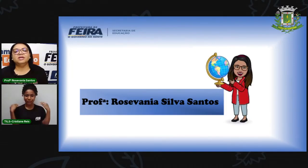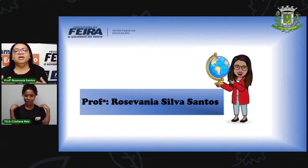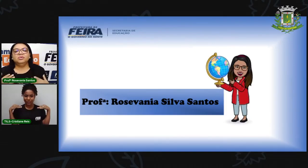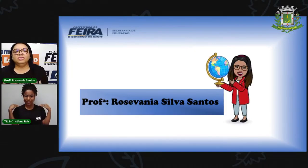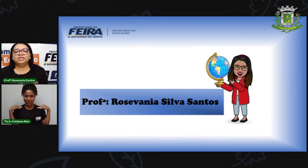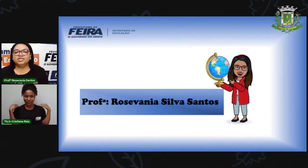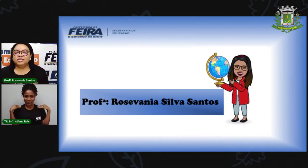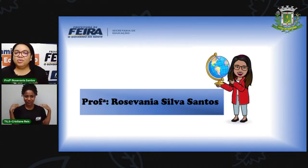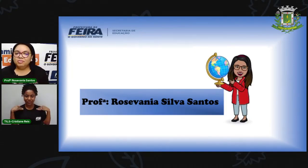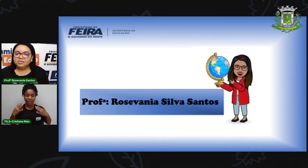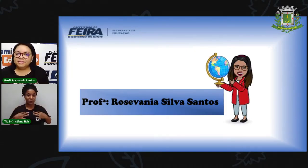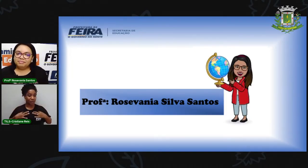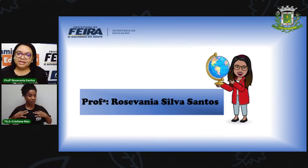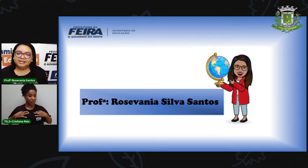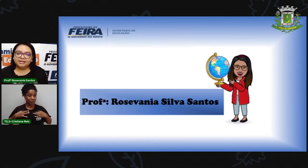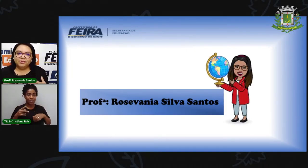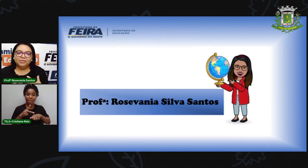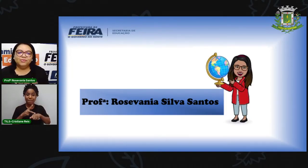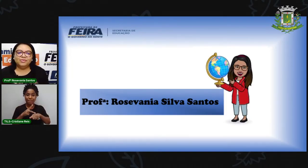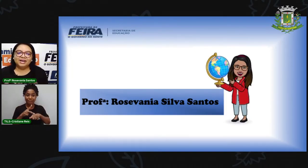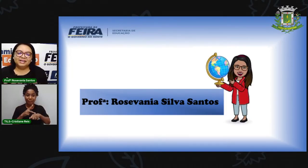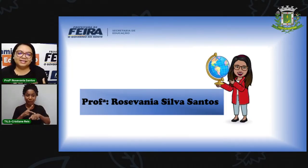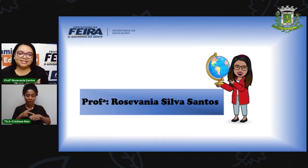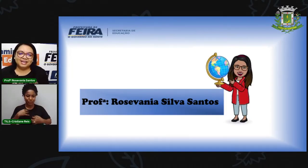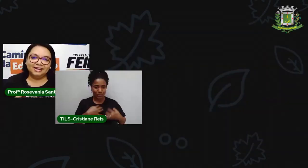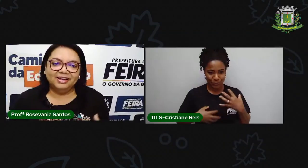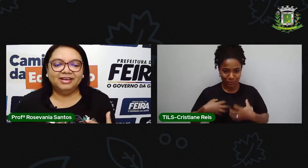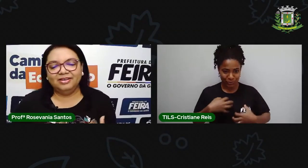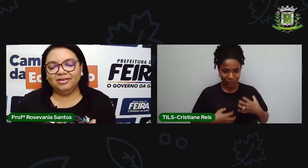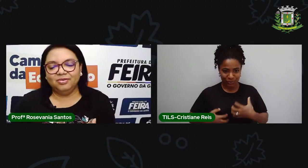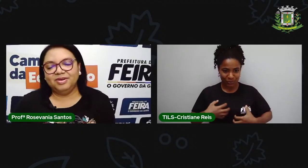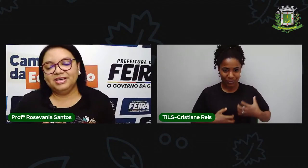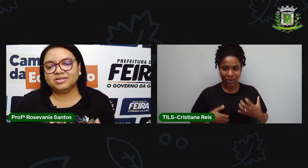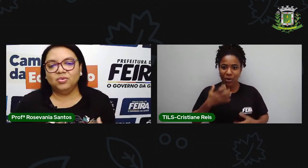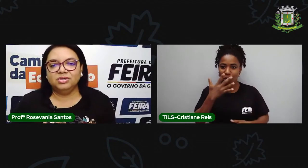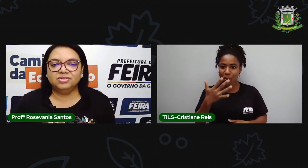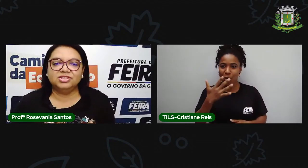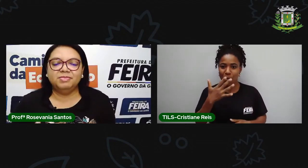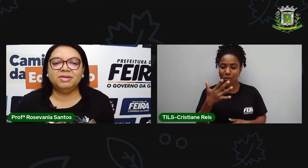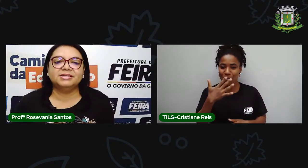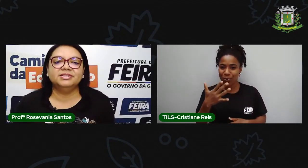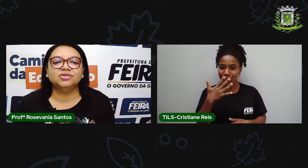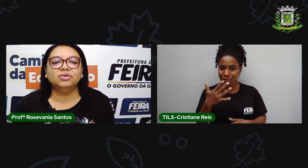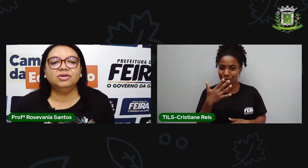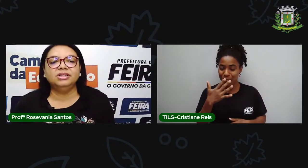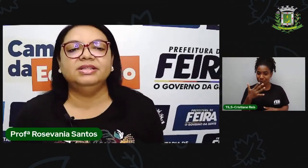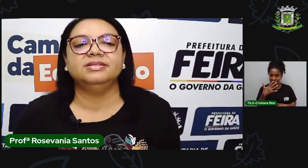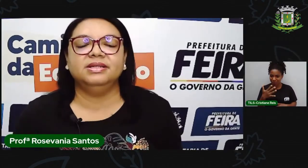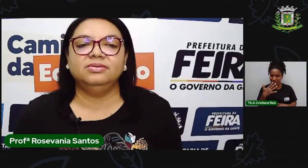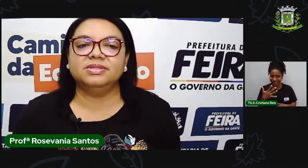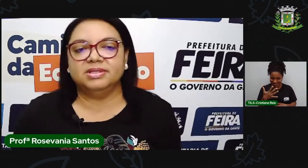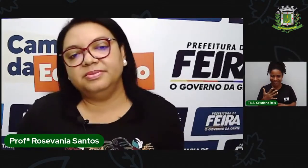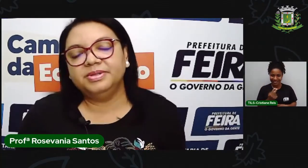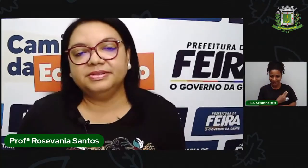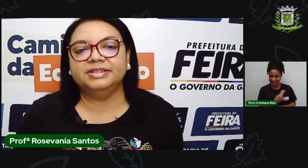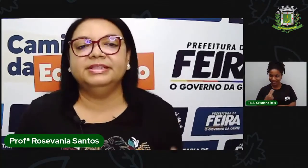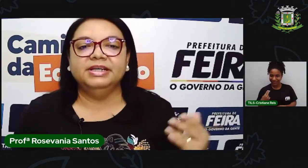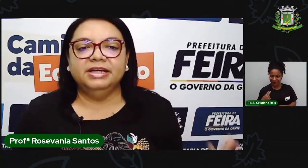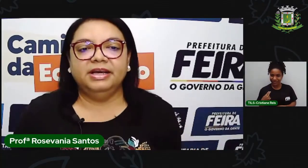ombros. Estou trajando uma blusa preta com várias cores, estava bastante colorida, em